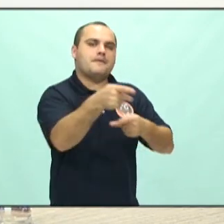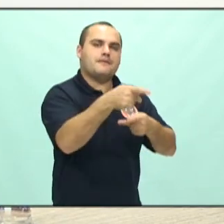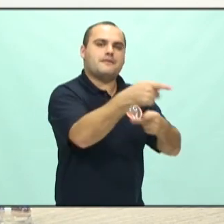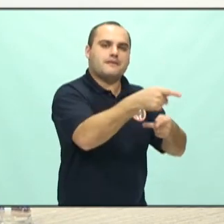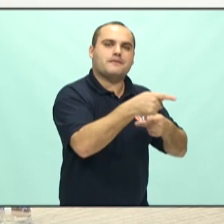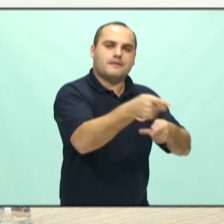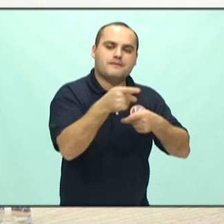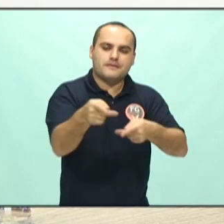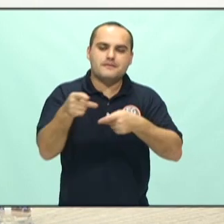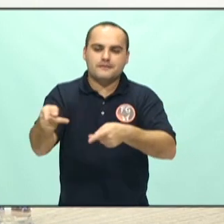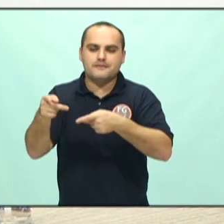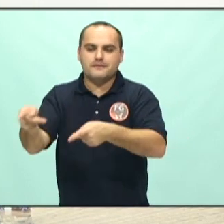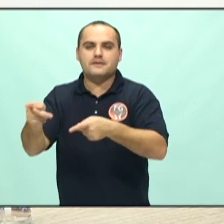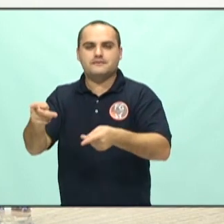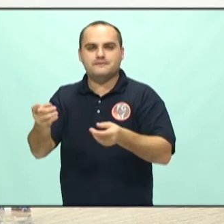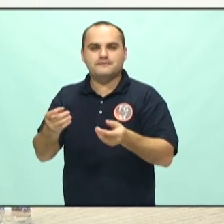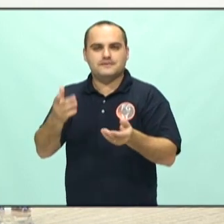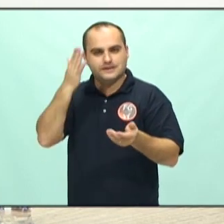essa